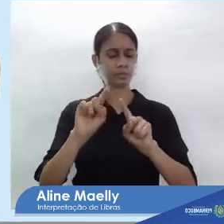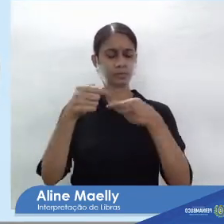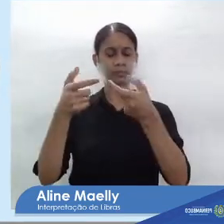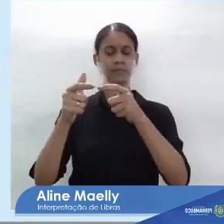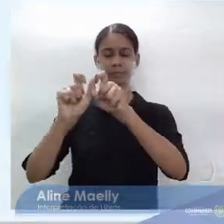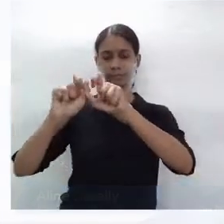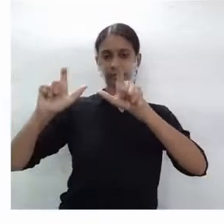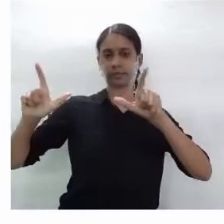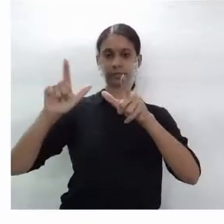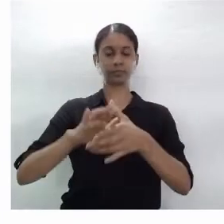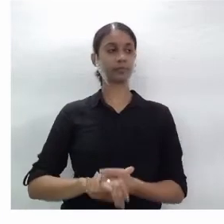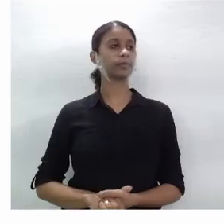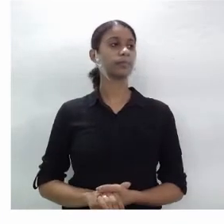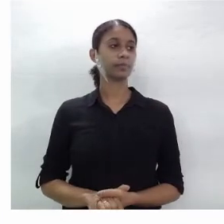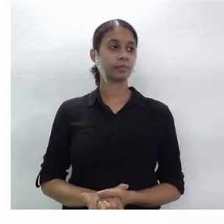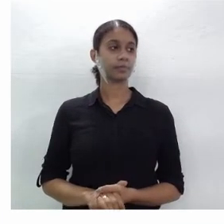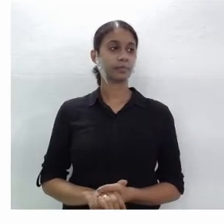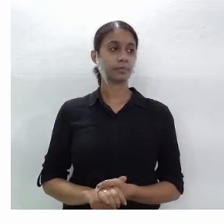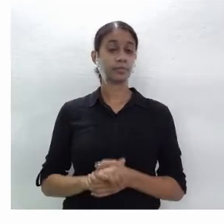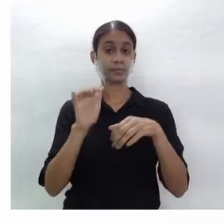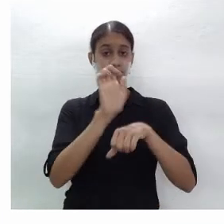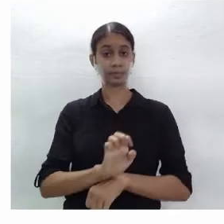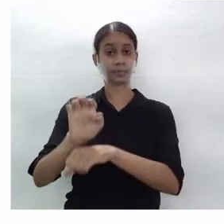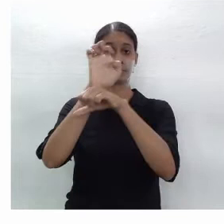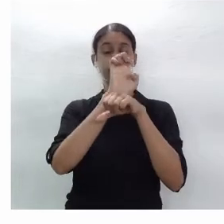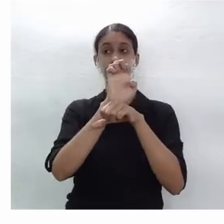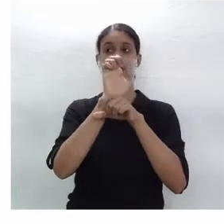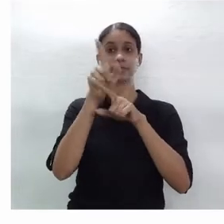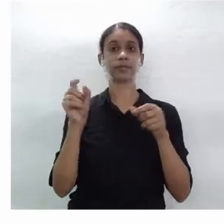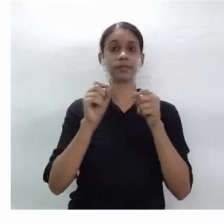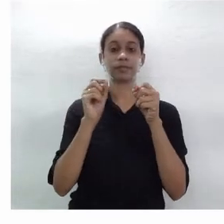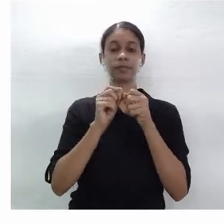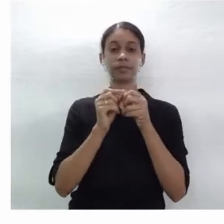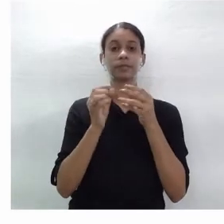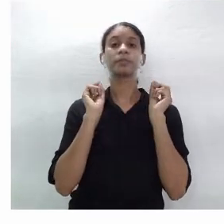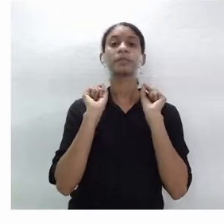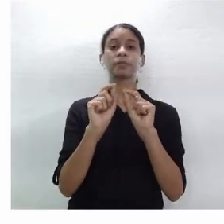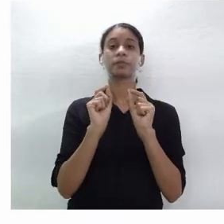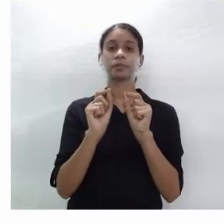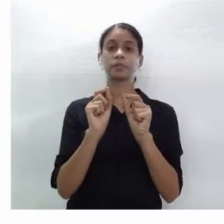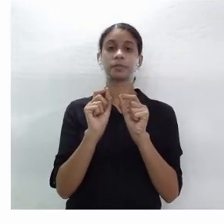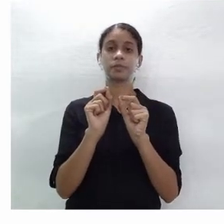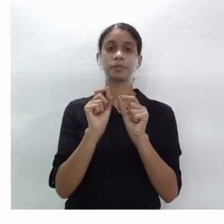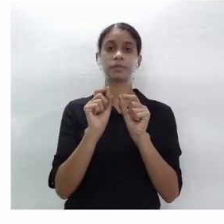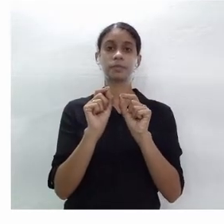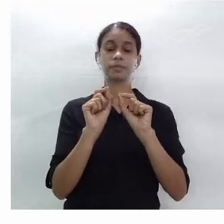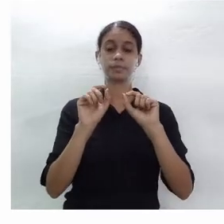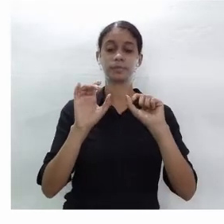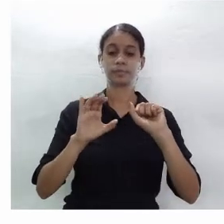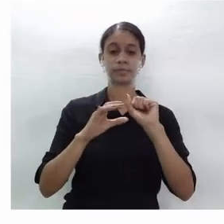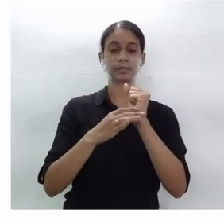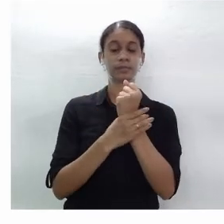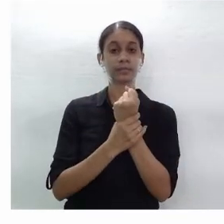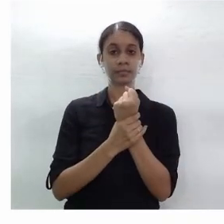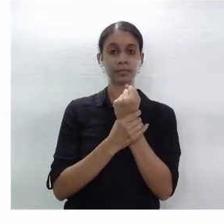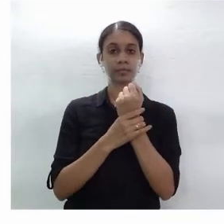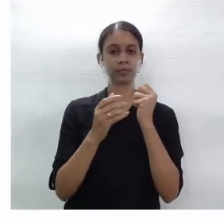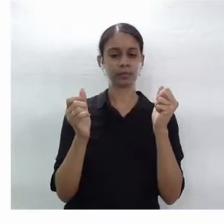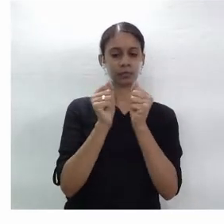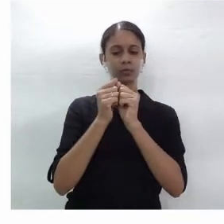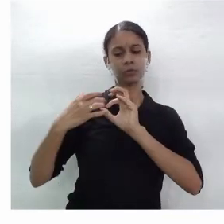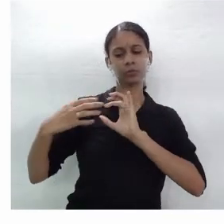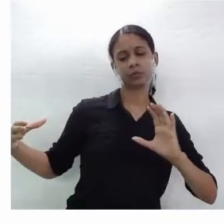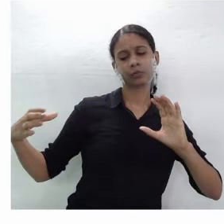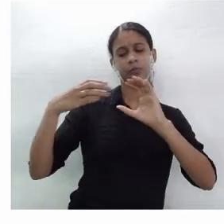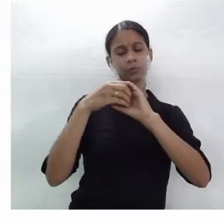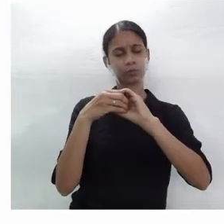Então, veja lá. O Estado, ele é formado pela consolidação da divisão dos três poderes.